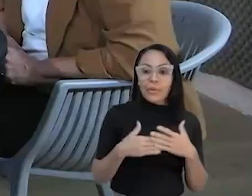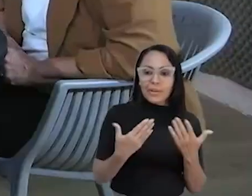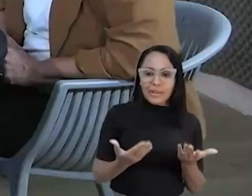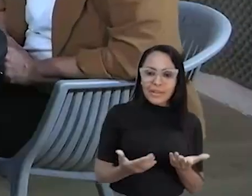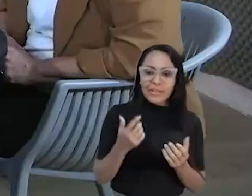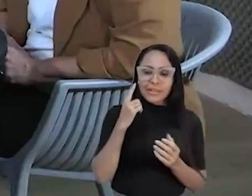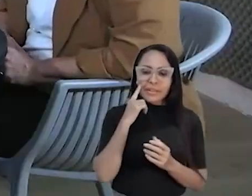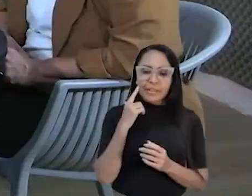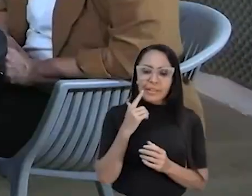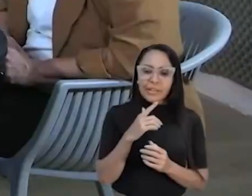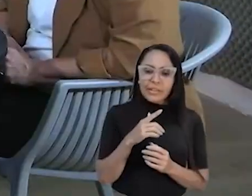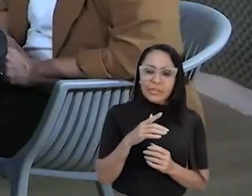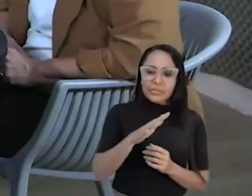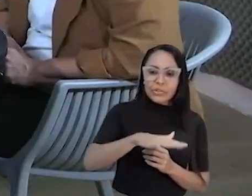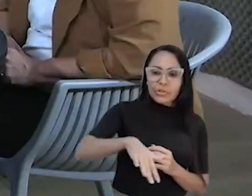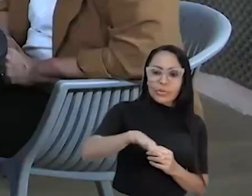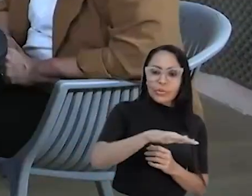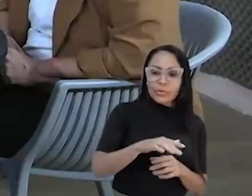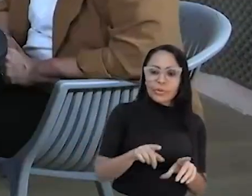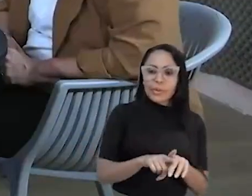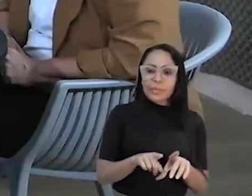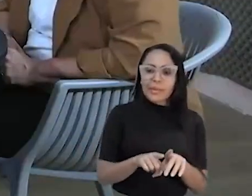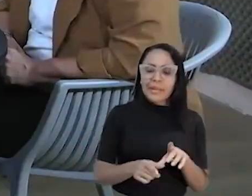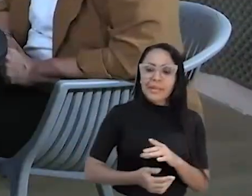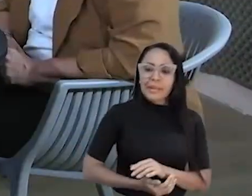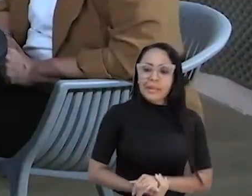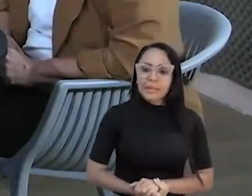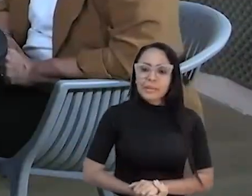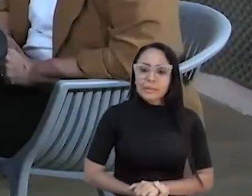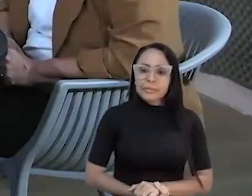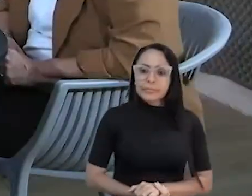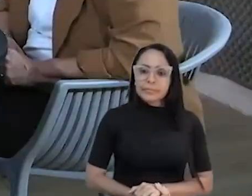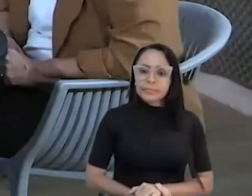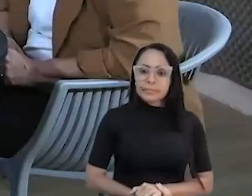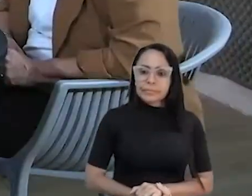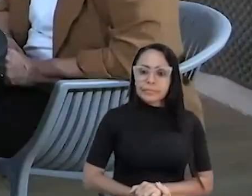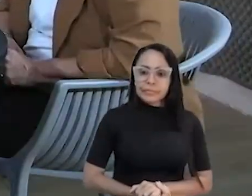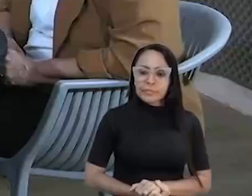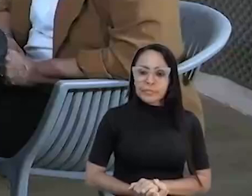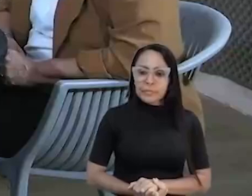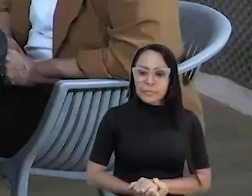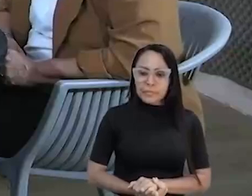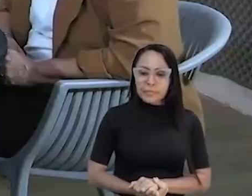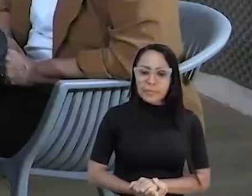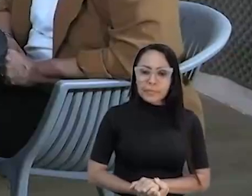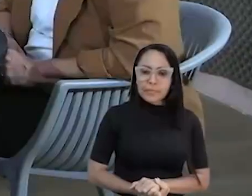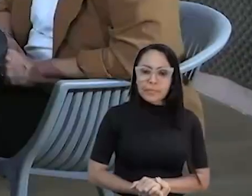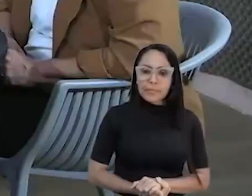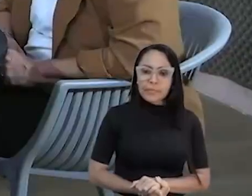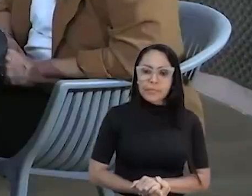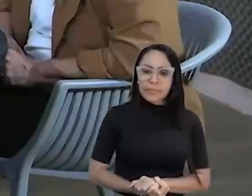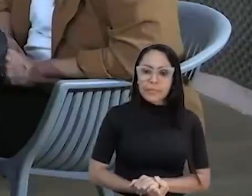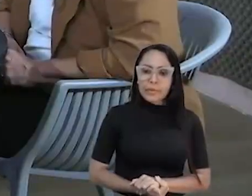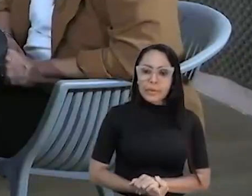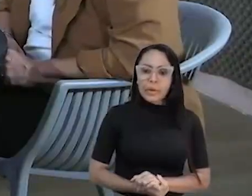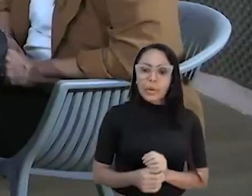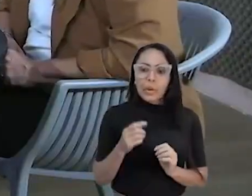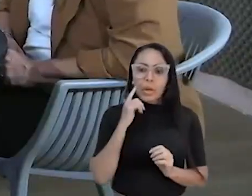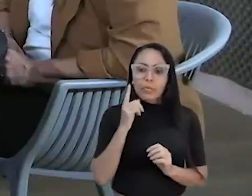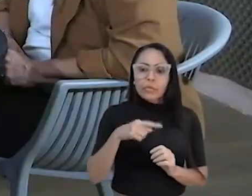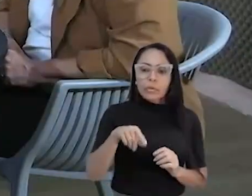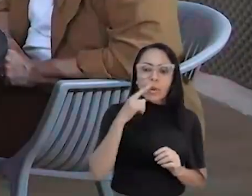aí, Embalagem. Ana, Sou chegou, Joe. Ela foi além. Ela foi lá, pegou, Fui no tirou fundo. uma foto de